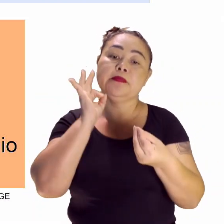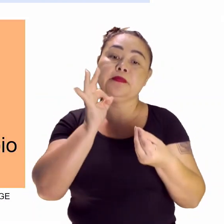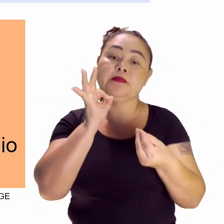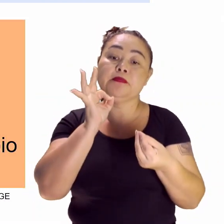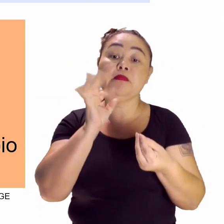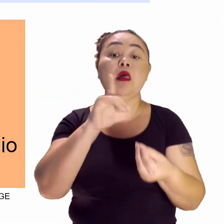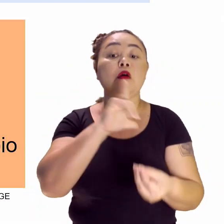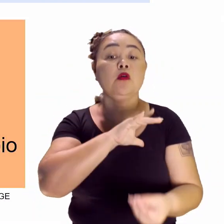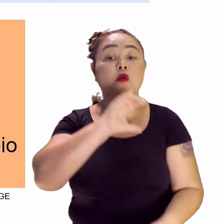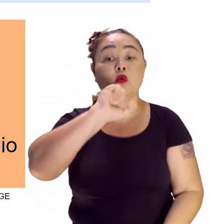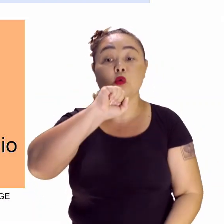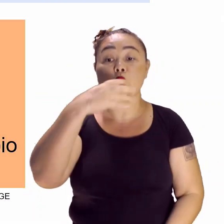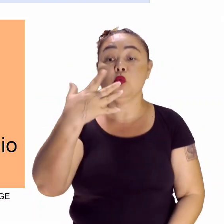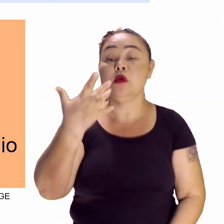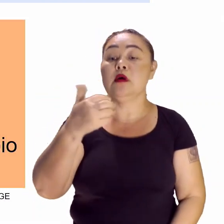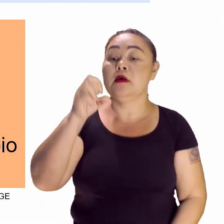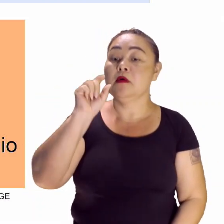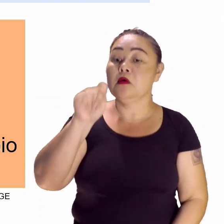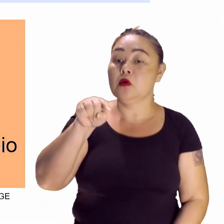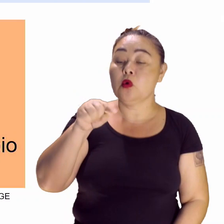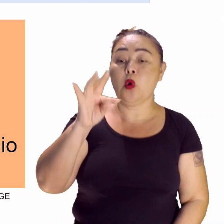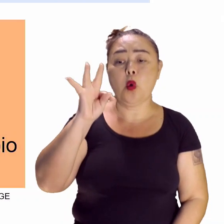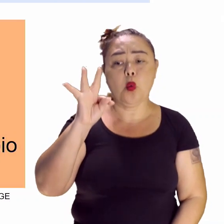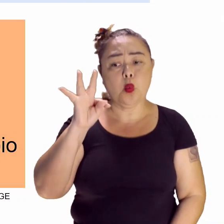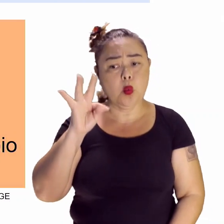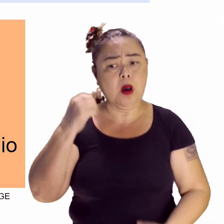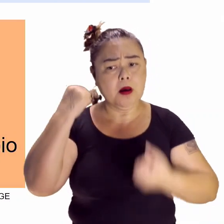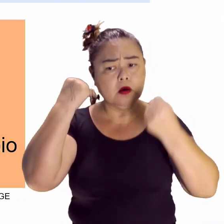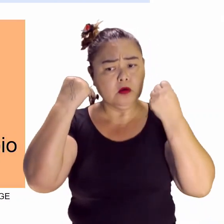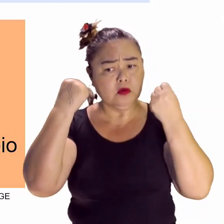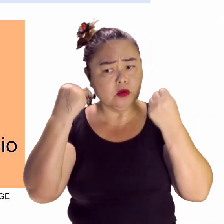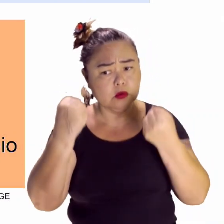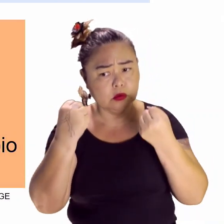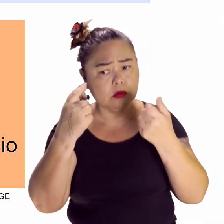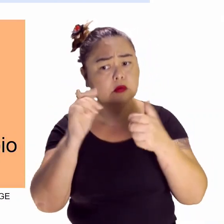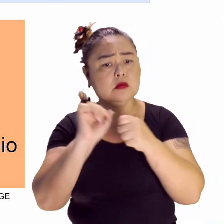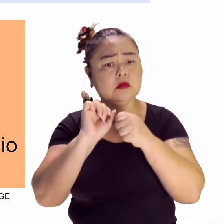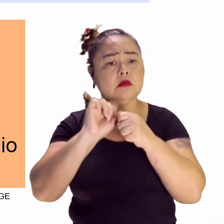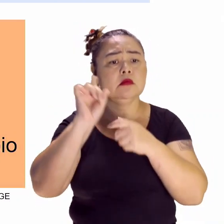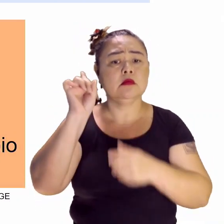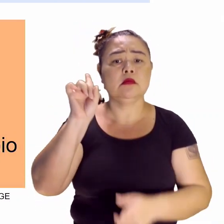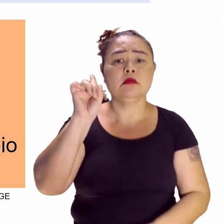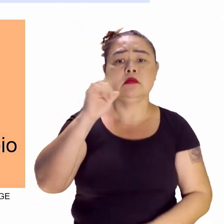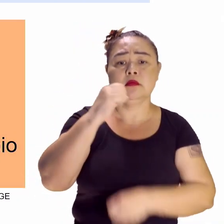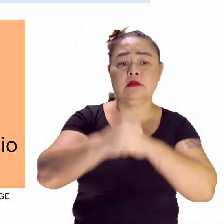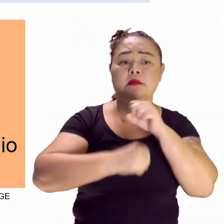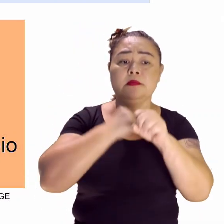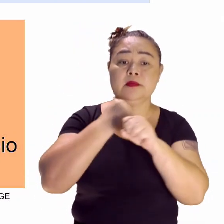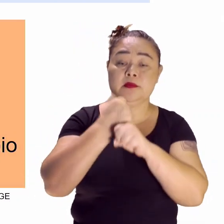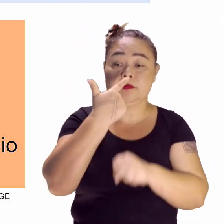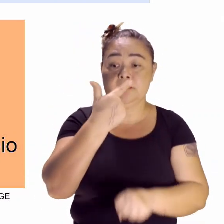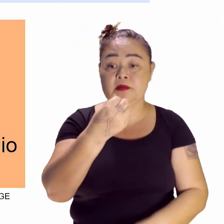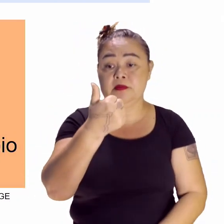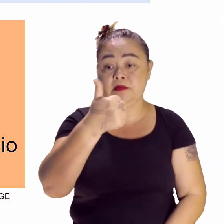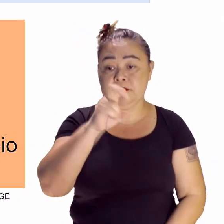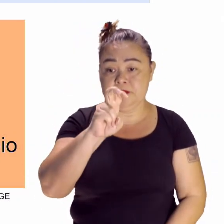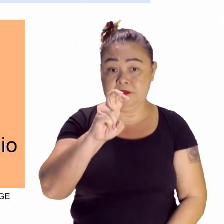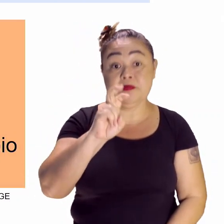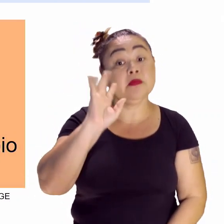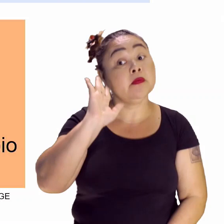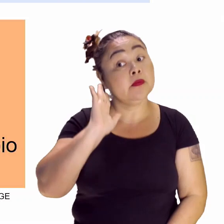produzido 84 mil toneladas isso em 2015 Beleza já em 2019